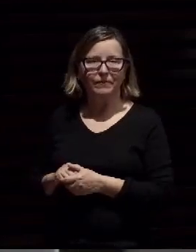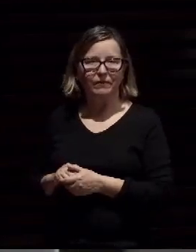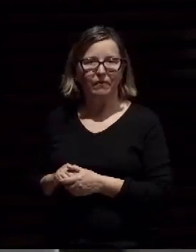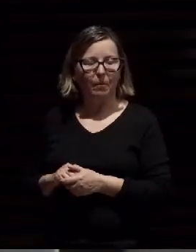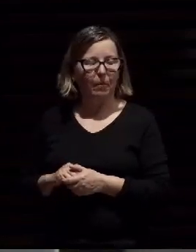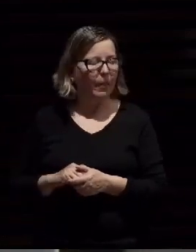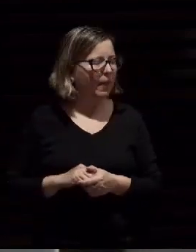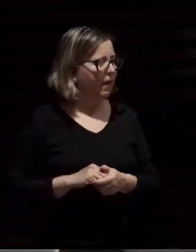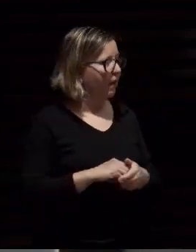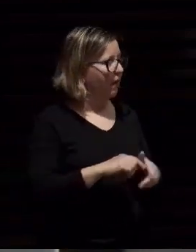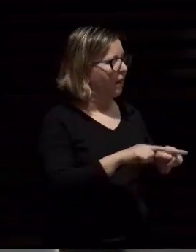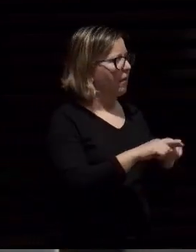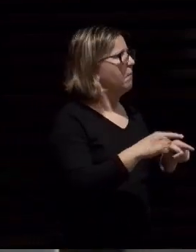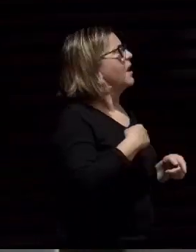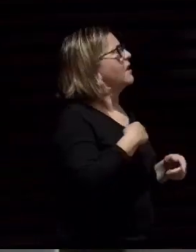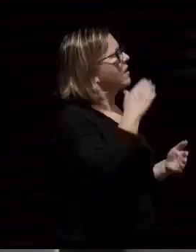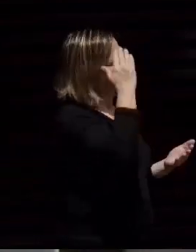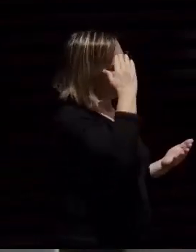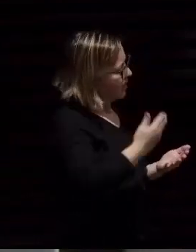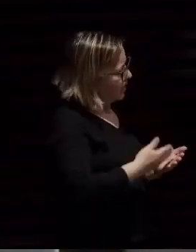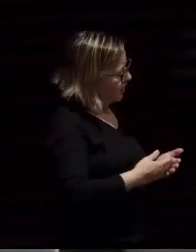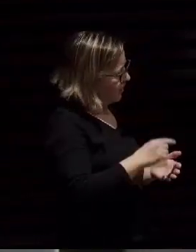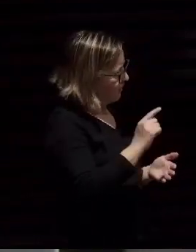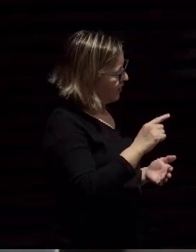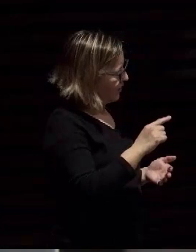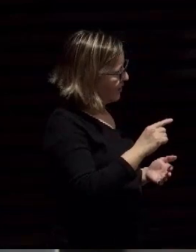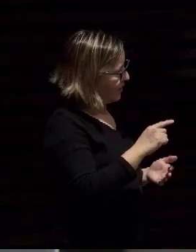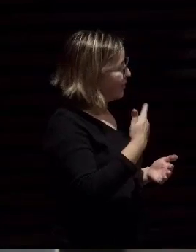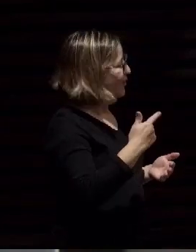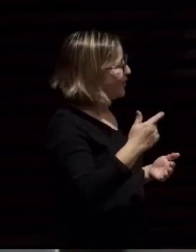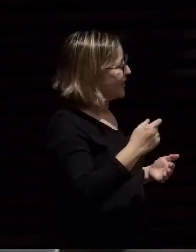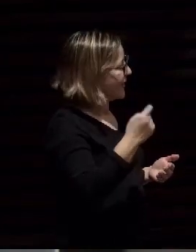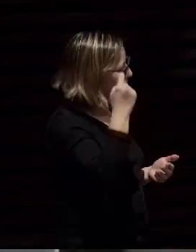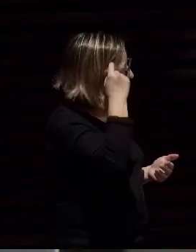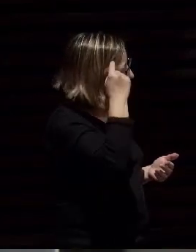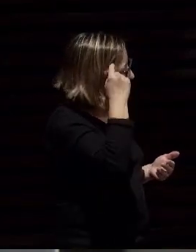MacArthur disse, mas eu creio que você não tem uma mente fechada.